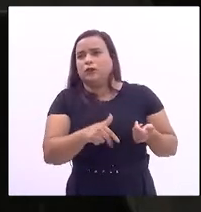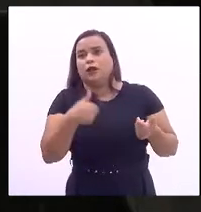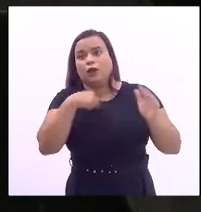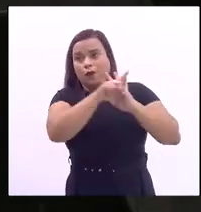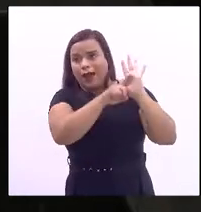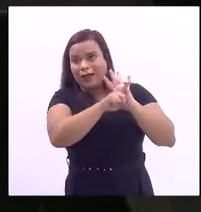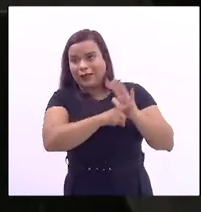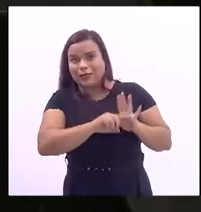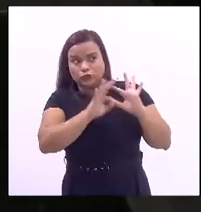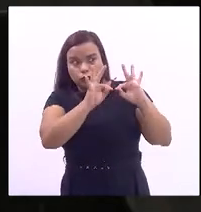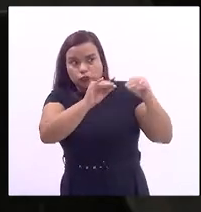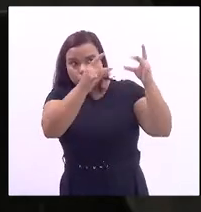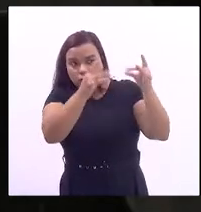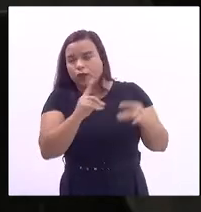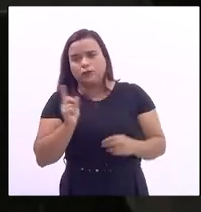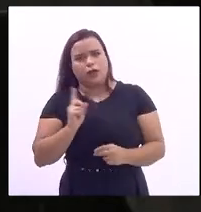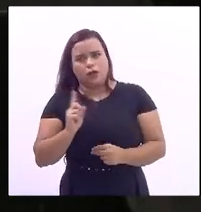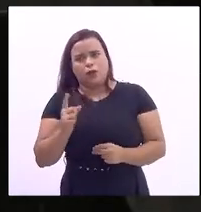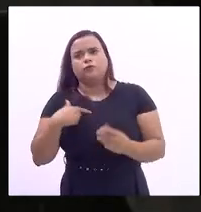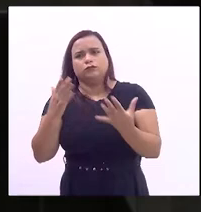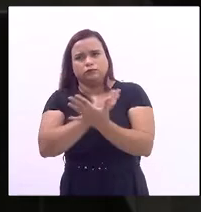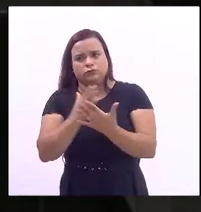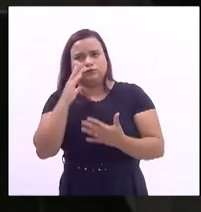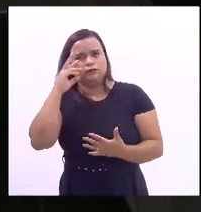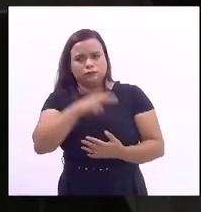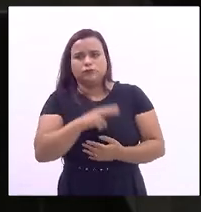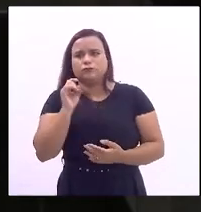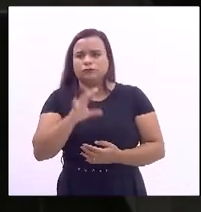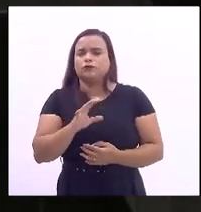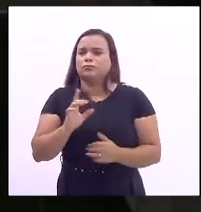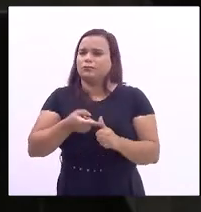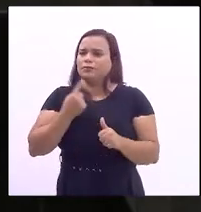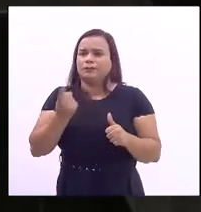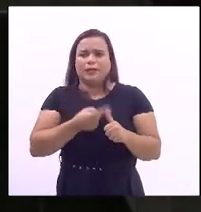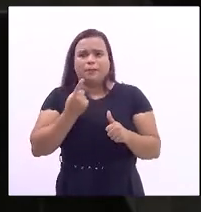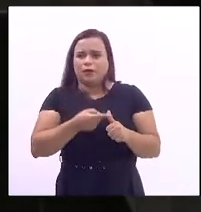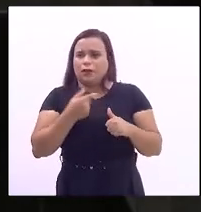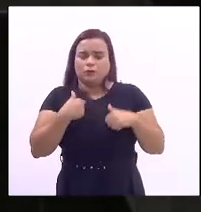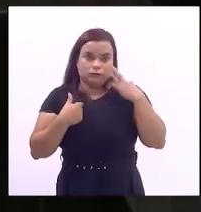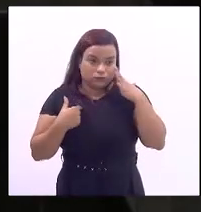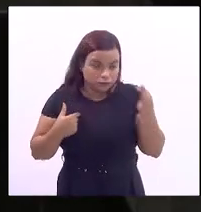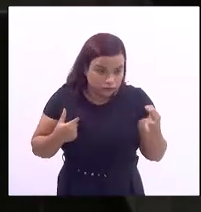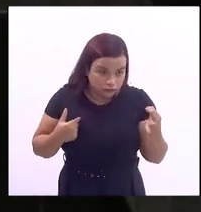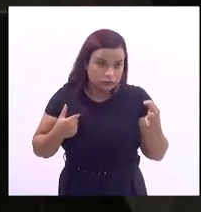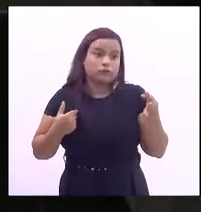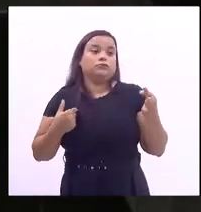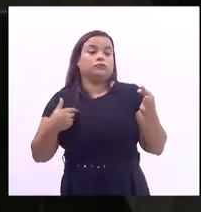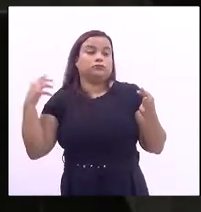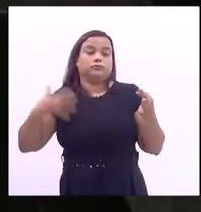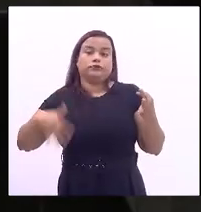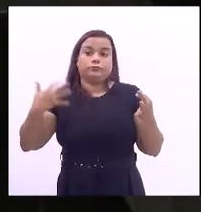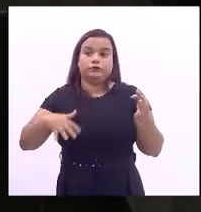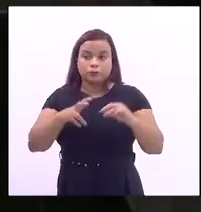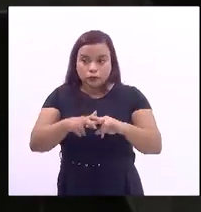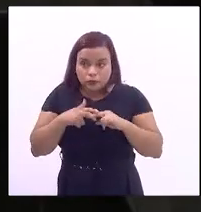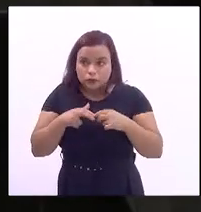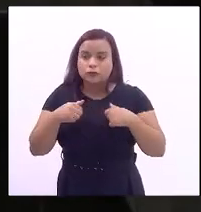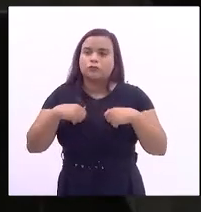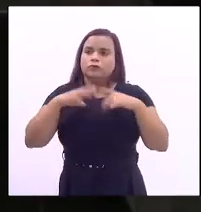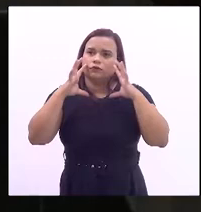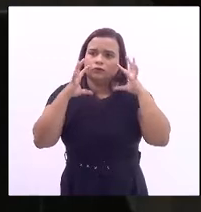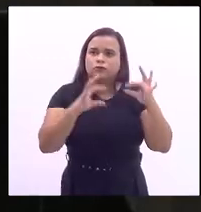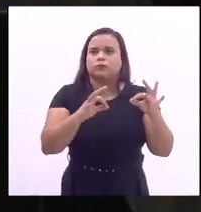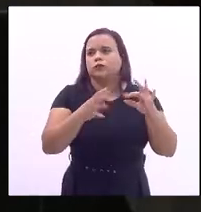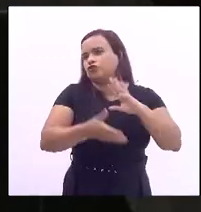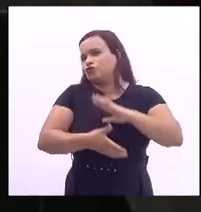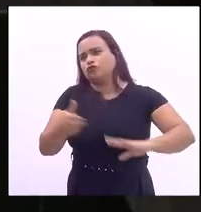uma análise minuciosa de todos os aqui contidos mas o primeiro me chamou a atenção por isso fiz questão absoluta já